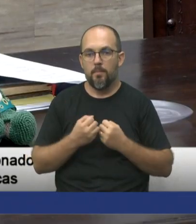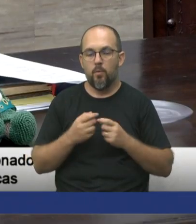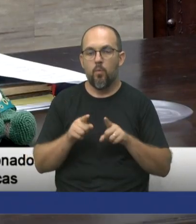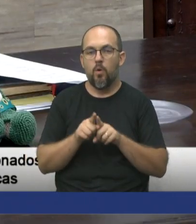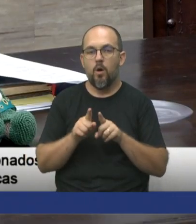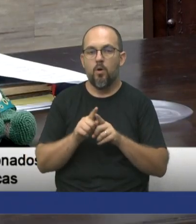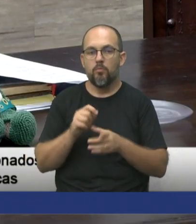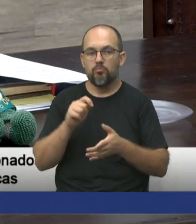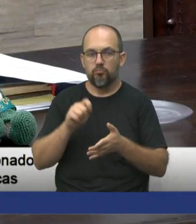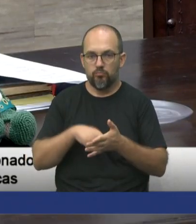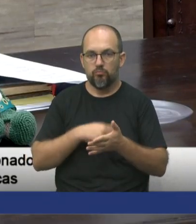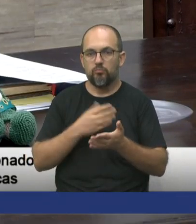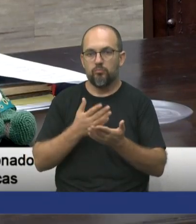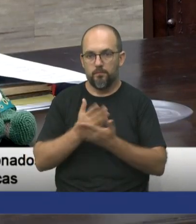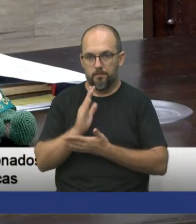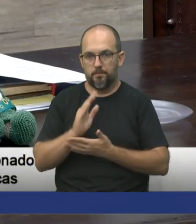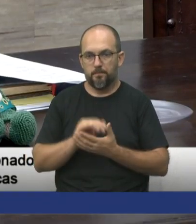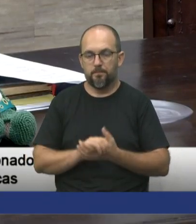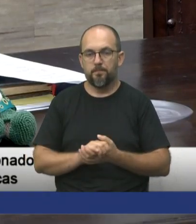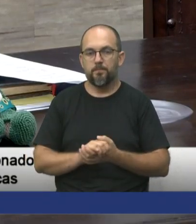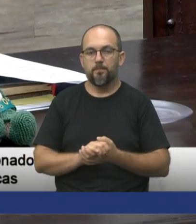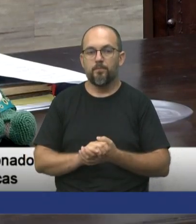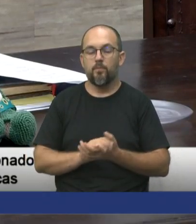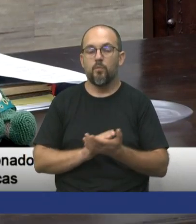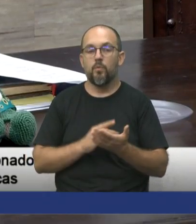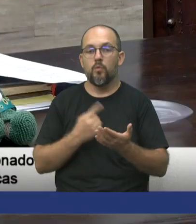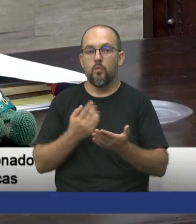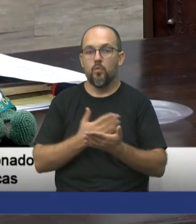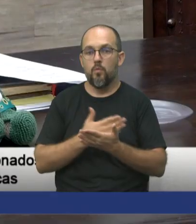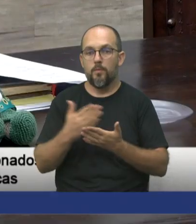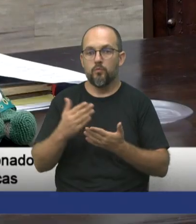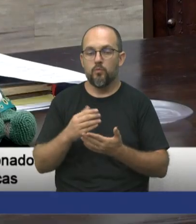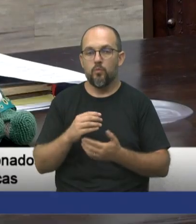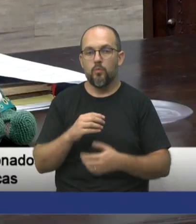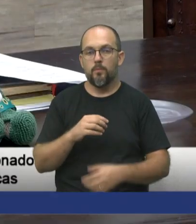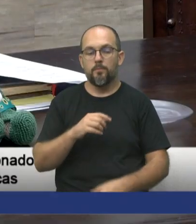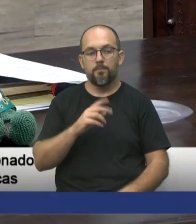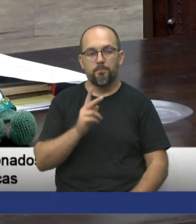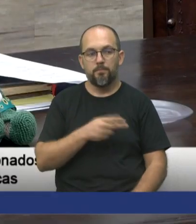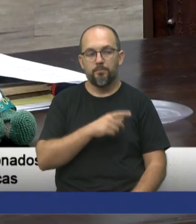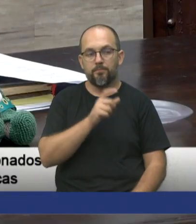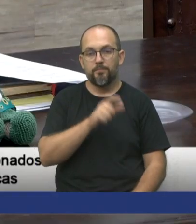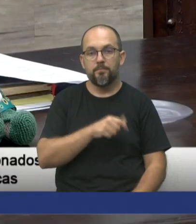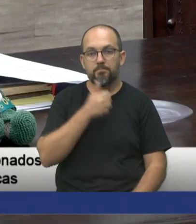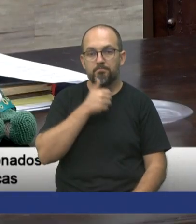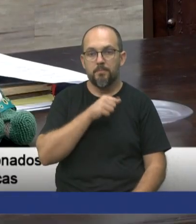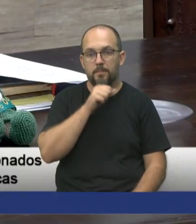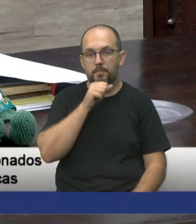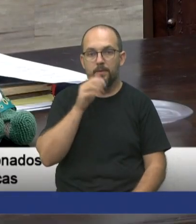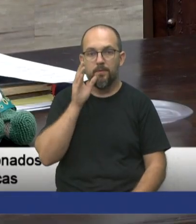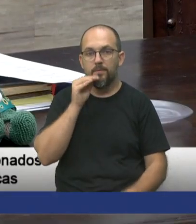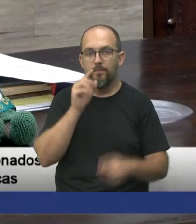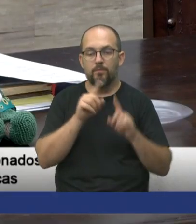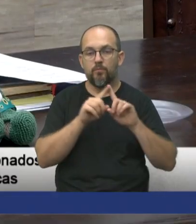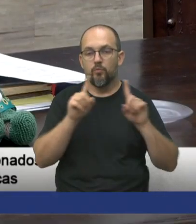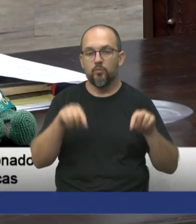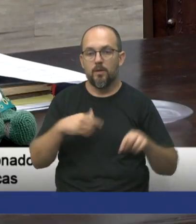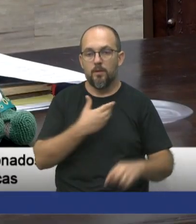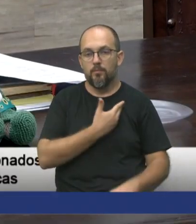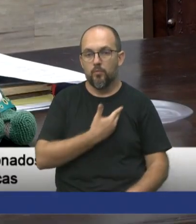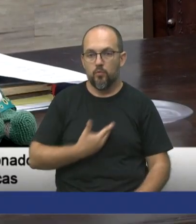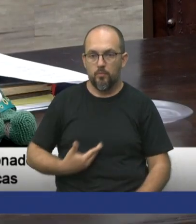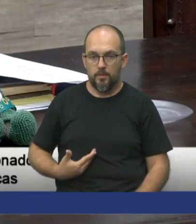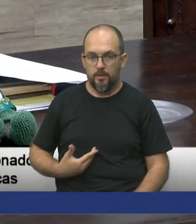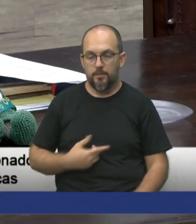deferimento. E nós começamos com o caso de uma mãe servidora pública, que